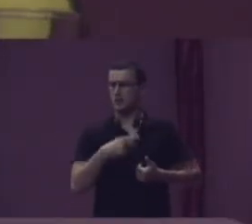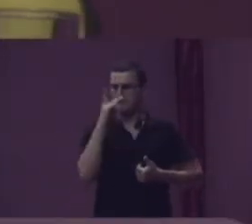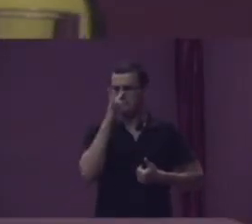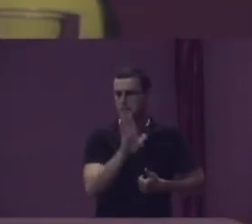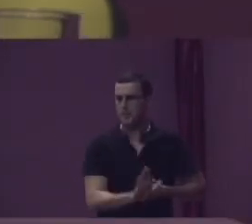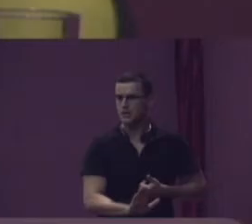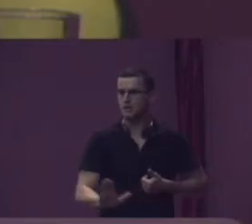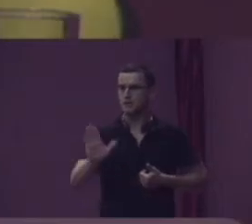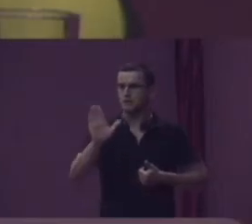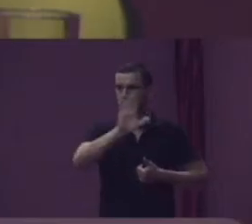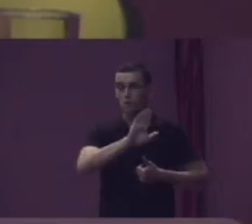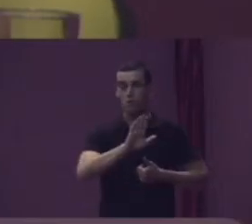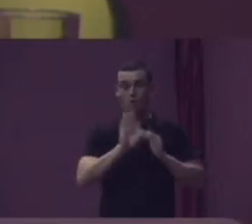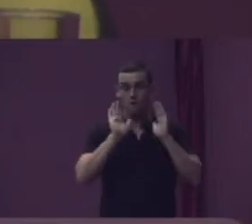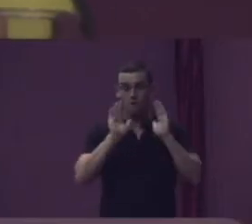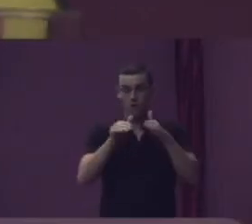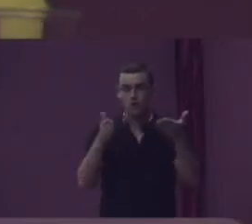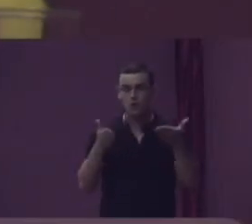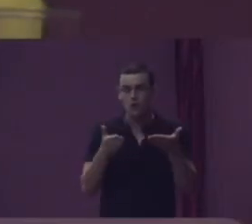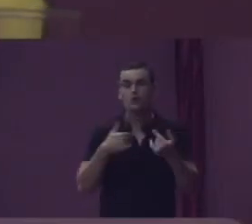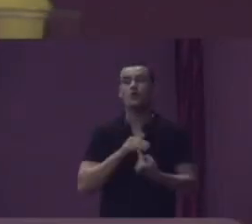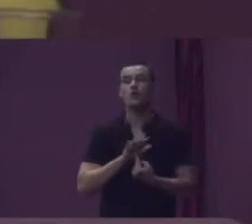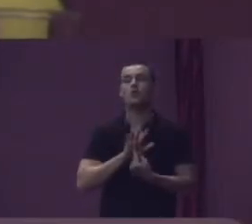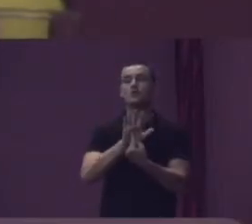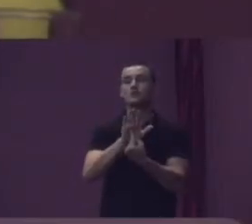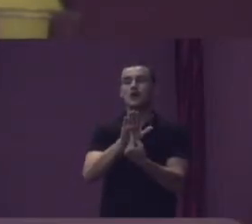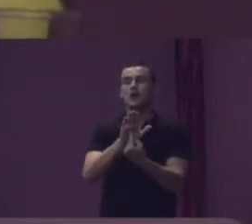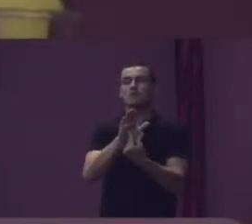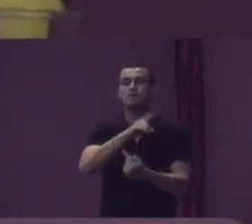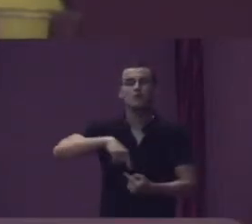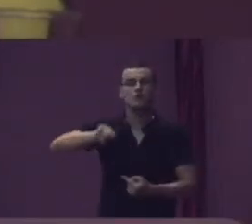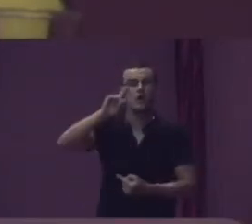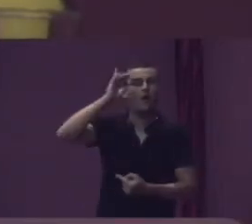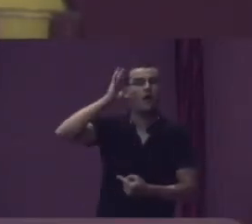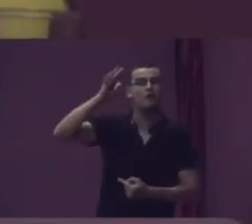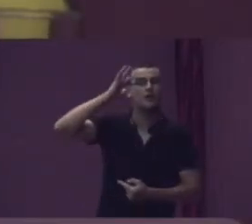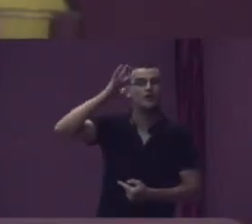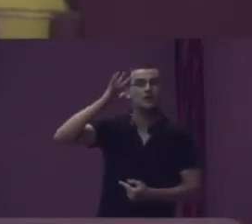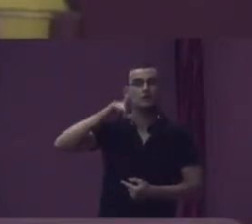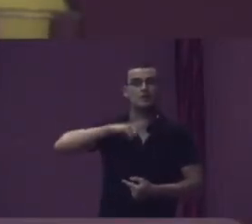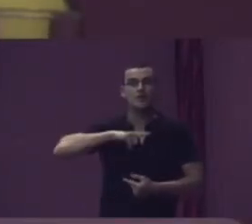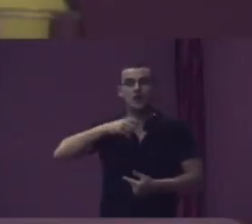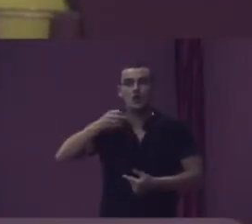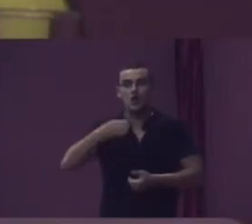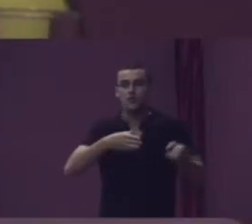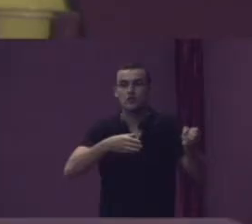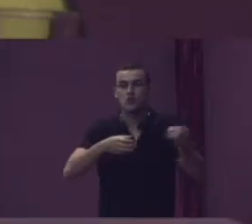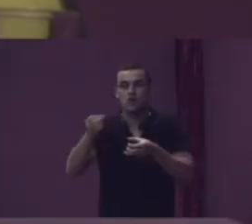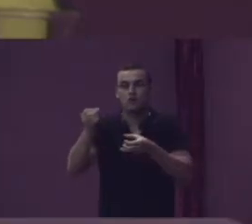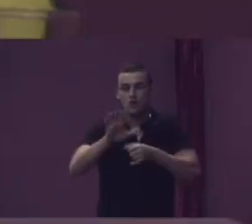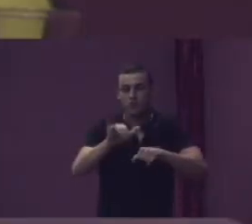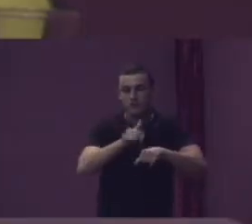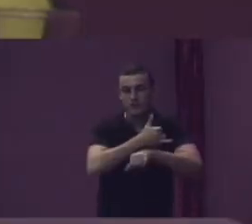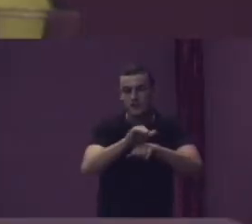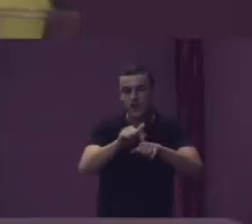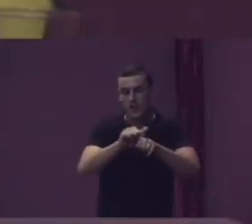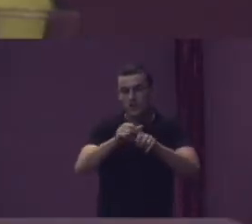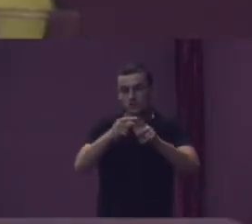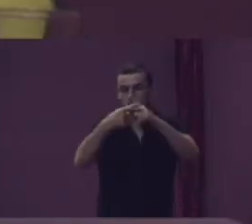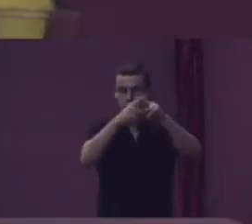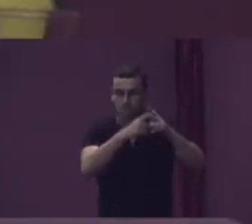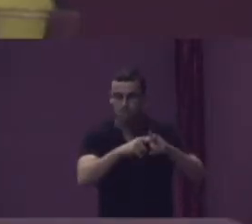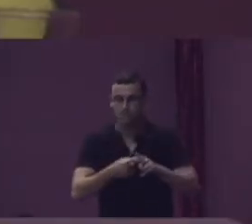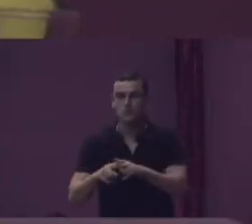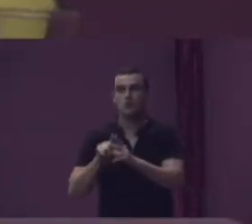Hoje, o foco, então, é apresentar reflexões específicas sobre essa reengenharia da economia dos riscos no contexto das